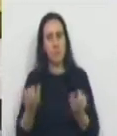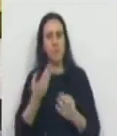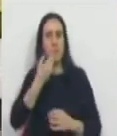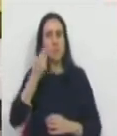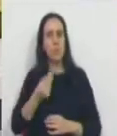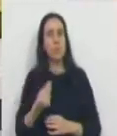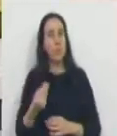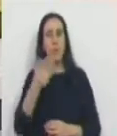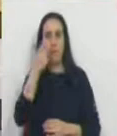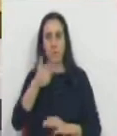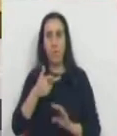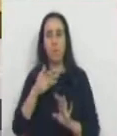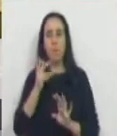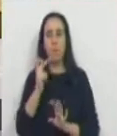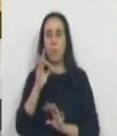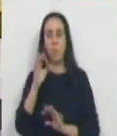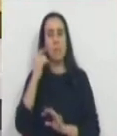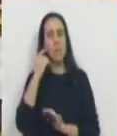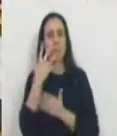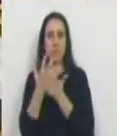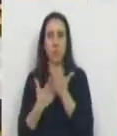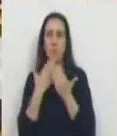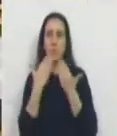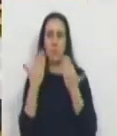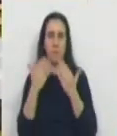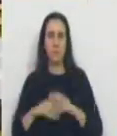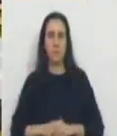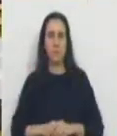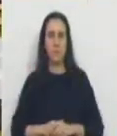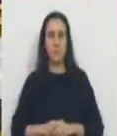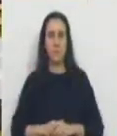justo, que é a reforma ao fim de 40 anos de descontos. Muito obrigado. Tem agora a palavra